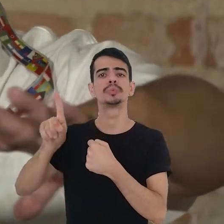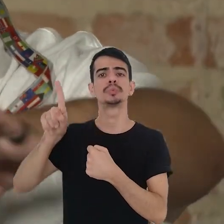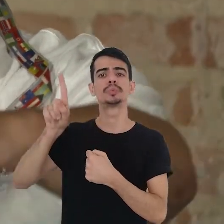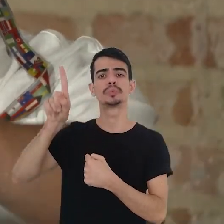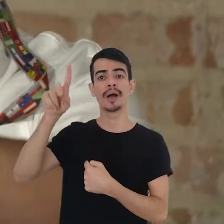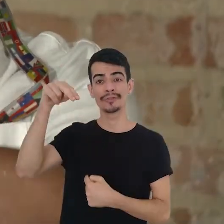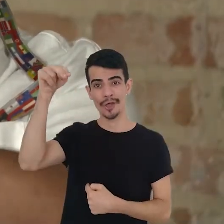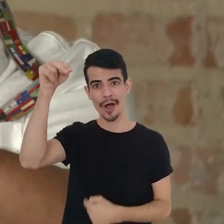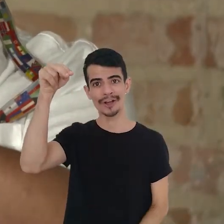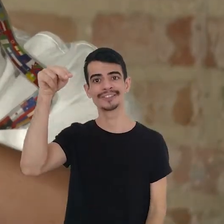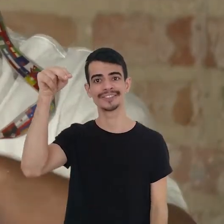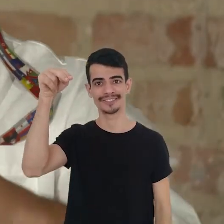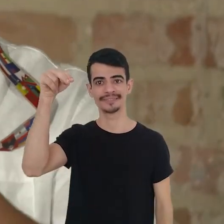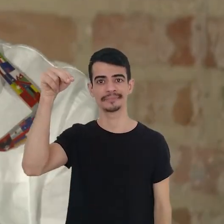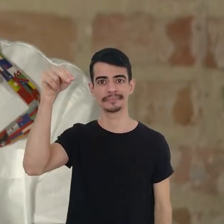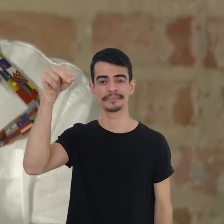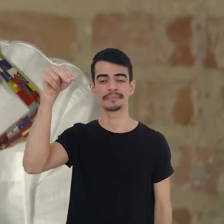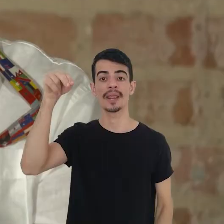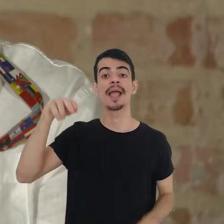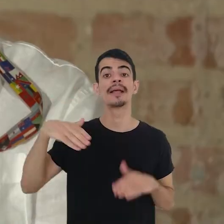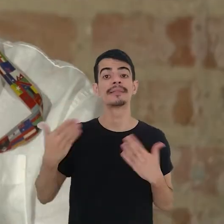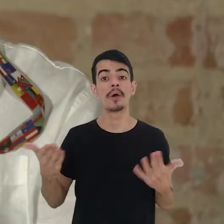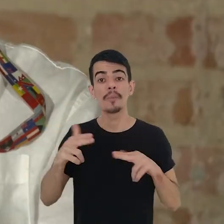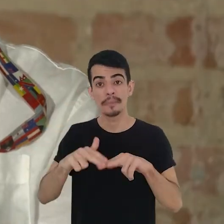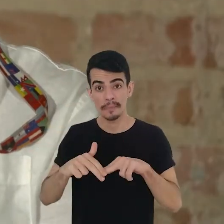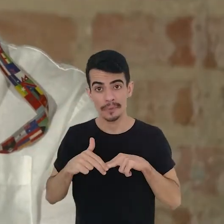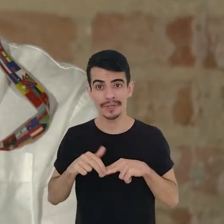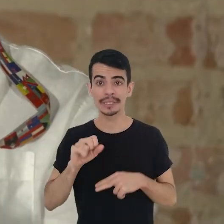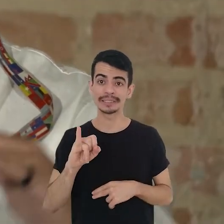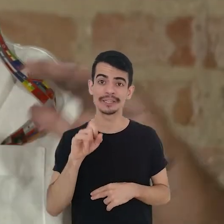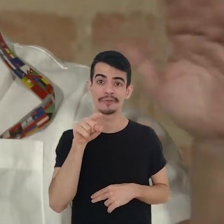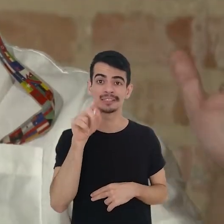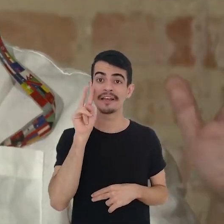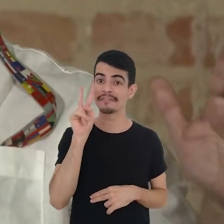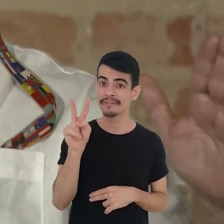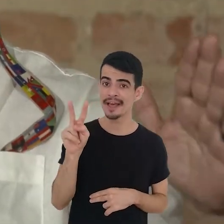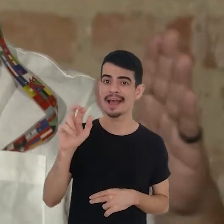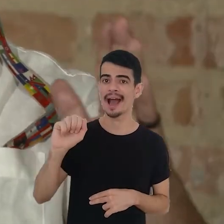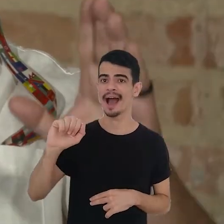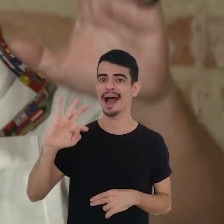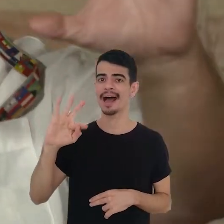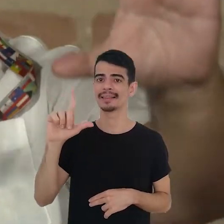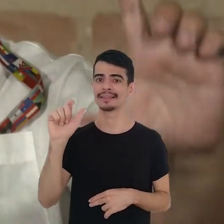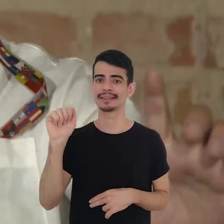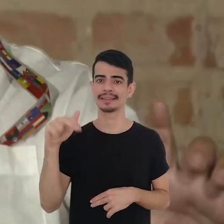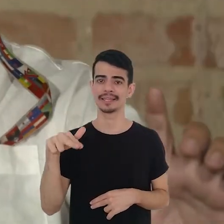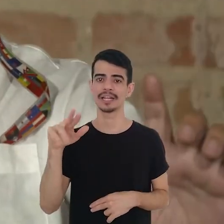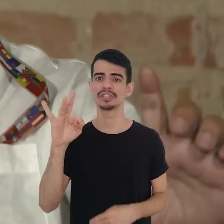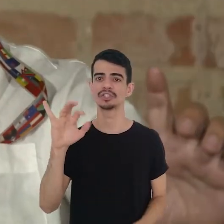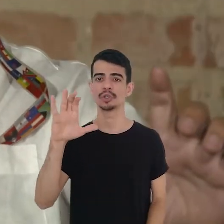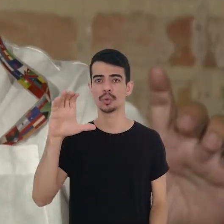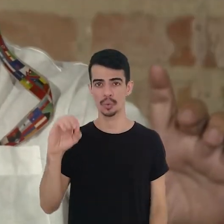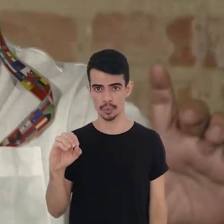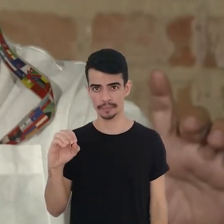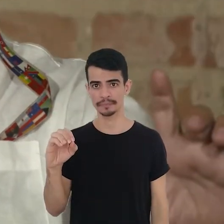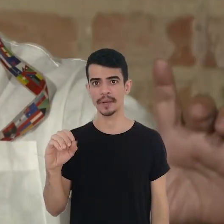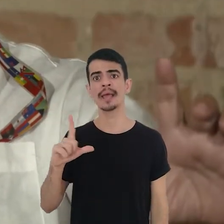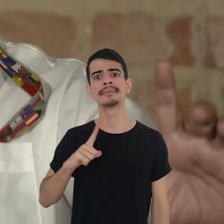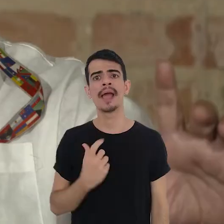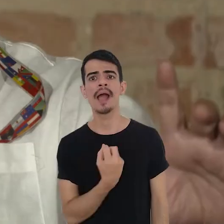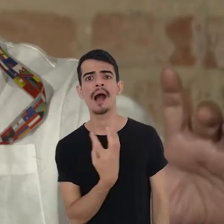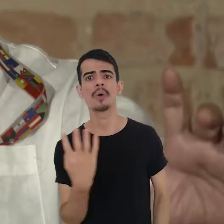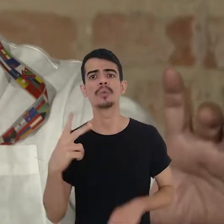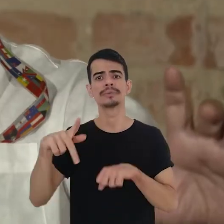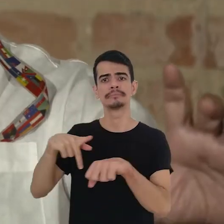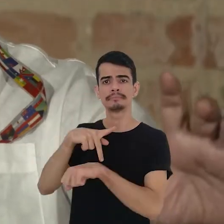superficial até uma parte lá do Atlântico Norte. Então, é por isso que, quando você olha para o Atlântico, de